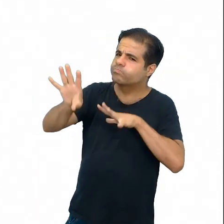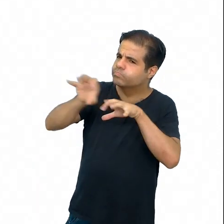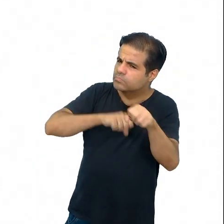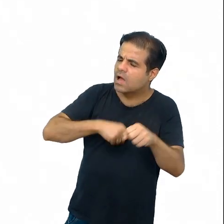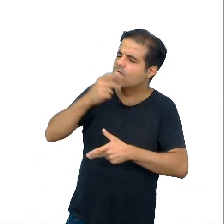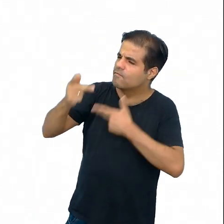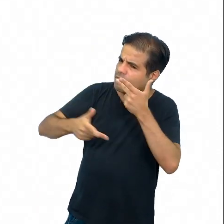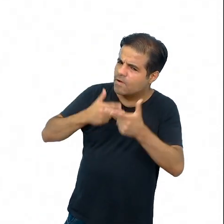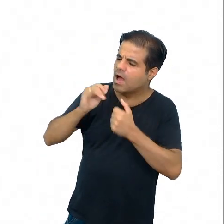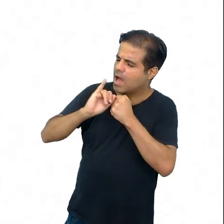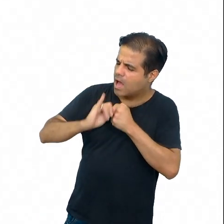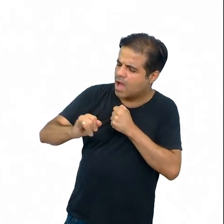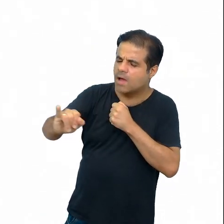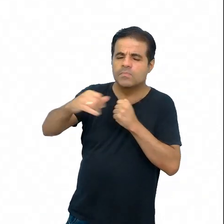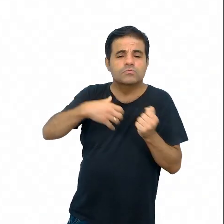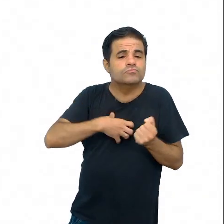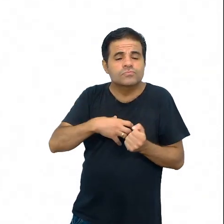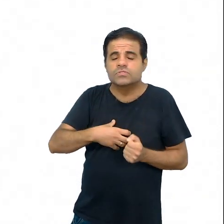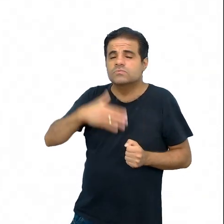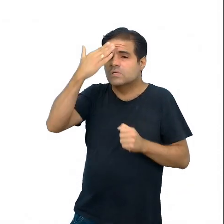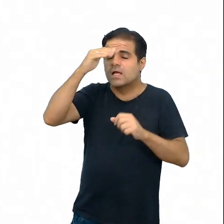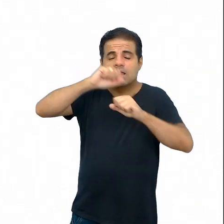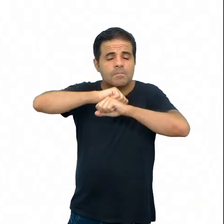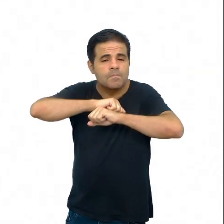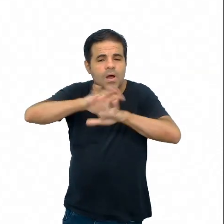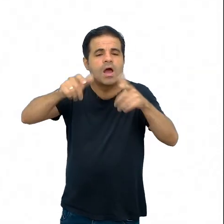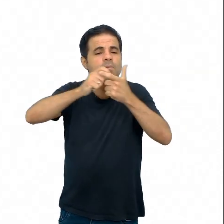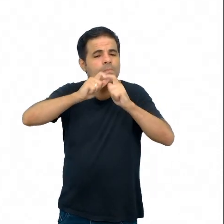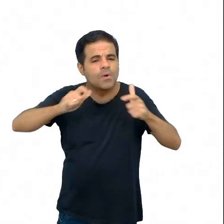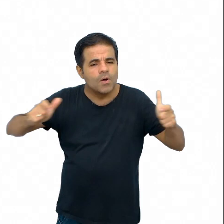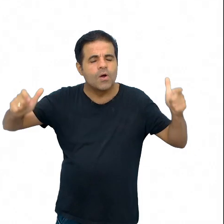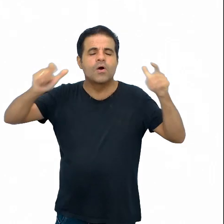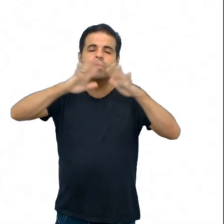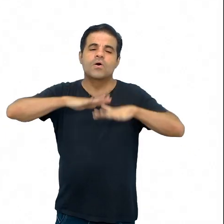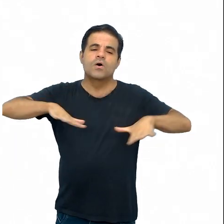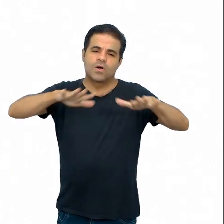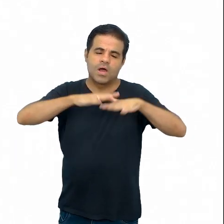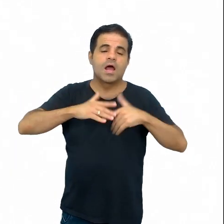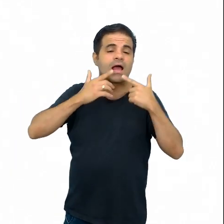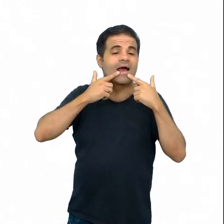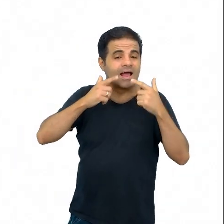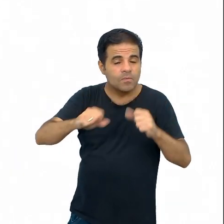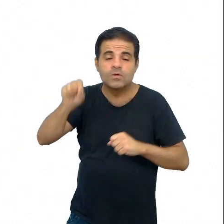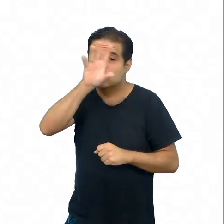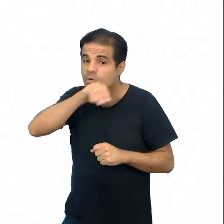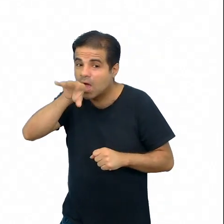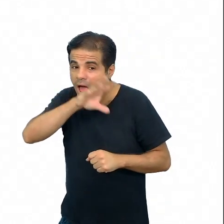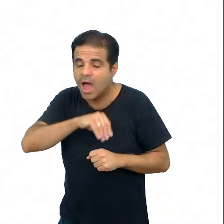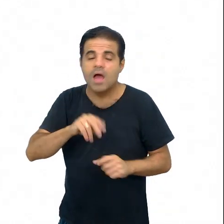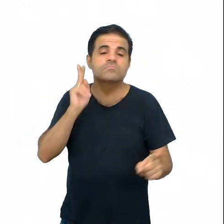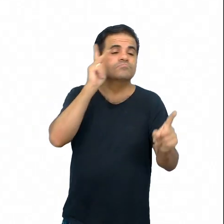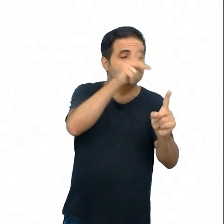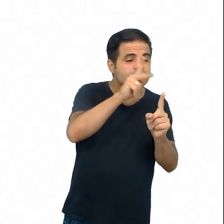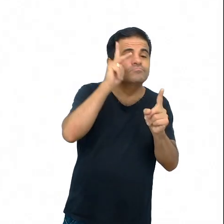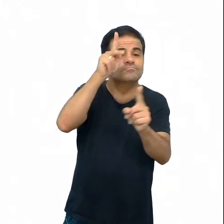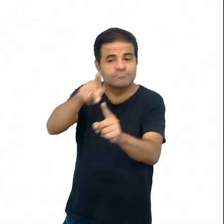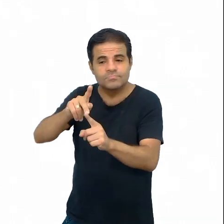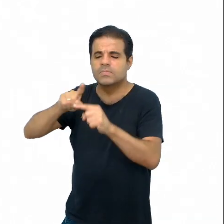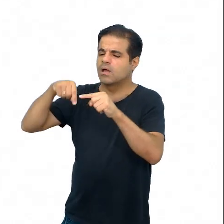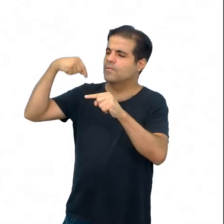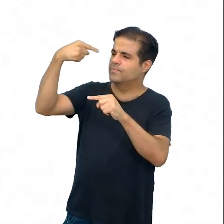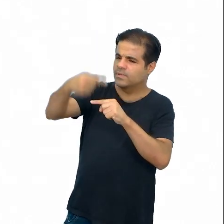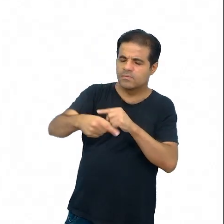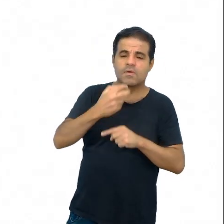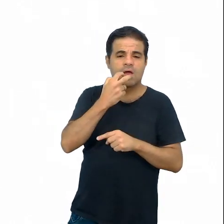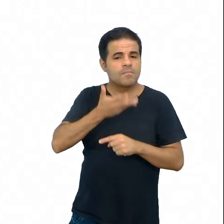mesmo a fábula, né, de maneira a compreender essa estrutura narrativa, a linguagem oral entre as personagens, e depois,